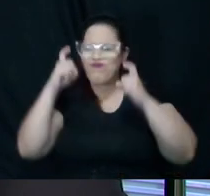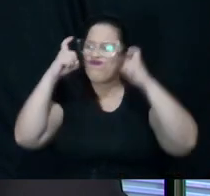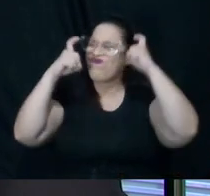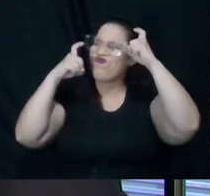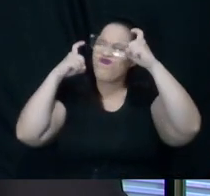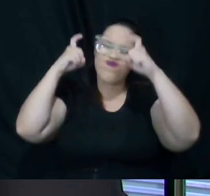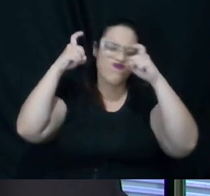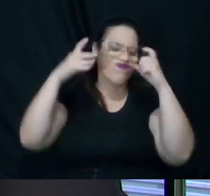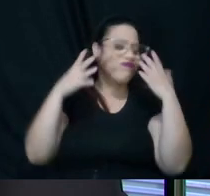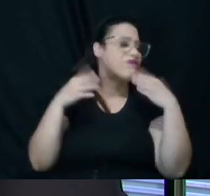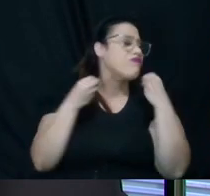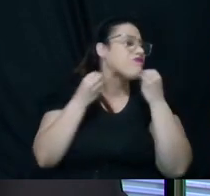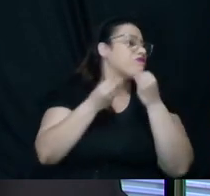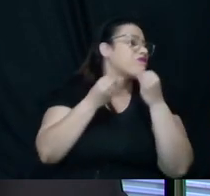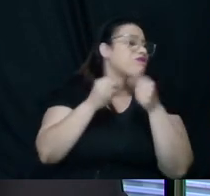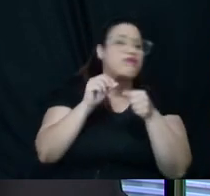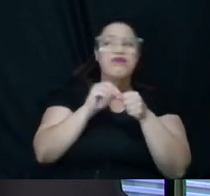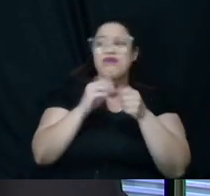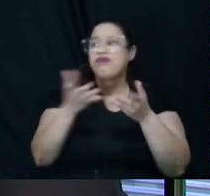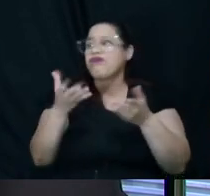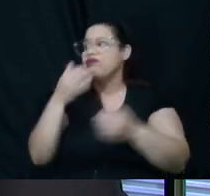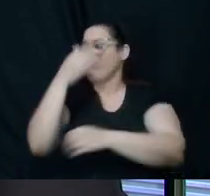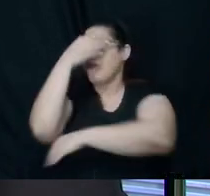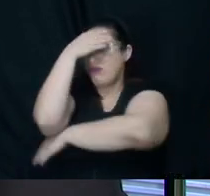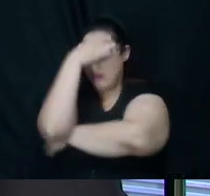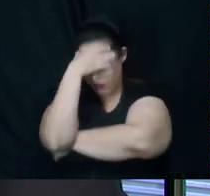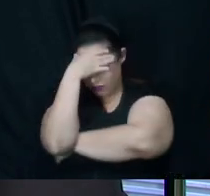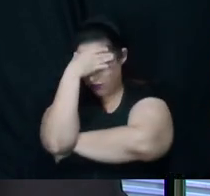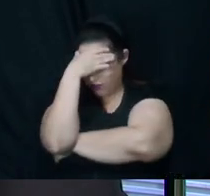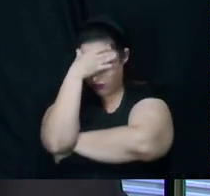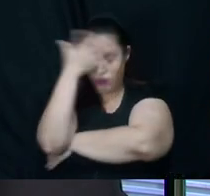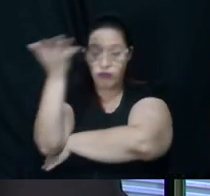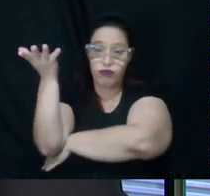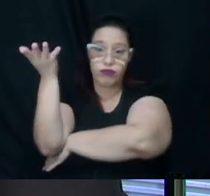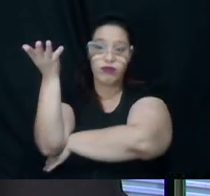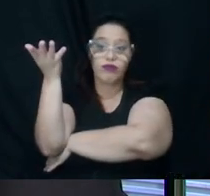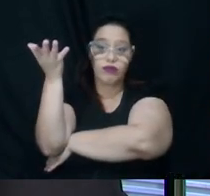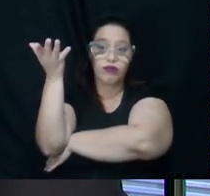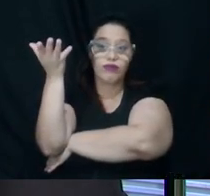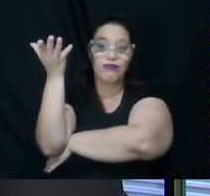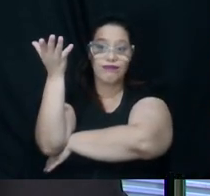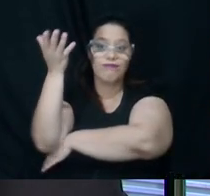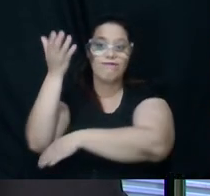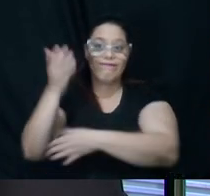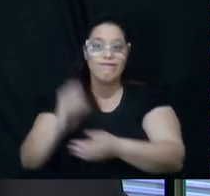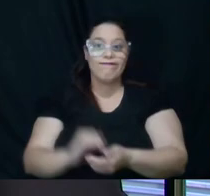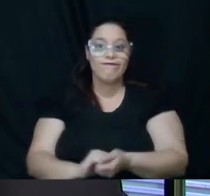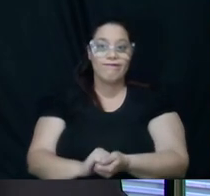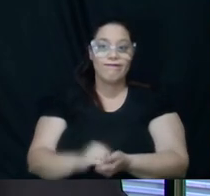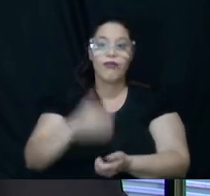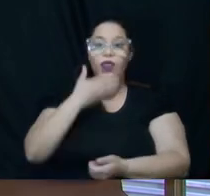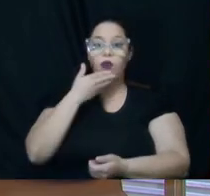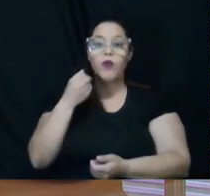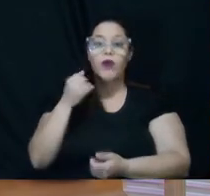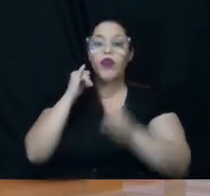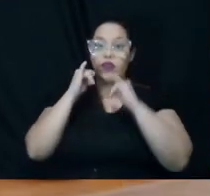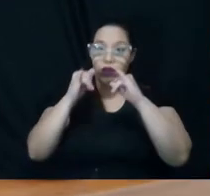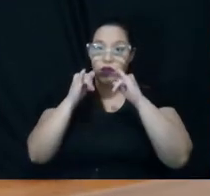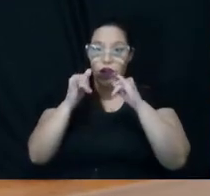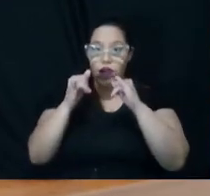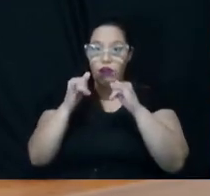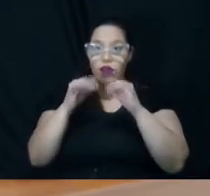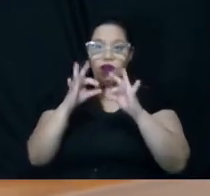feito. Claro, eu tenho muitas dicas aqui para passar para você hoje, mas eu acho que a melhor a se dizer é falar sobre o planejamento